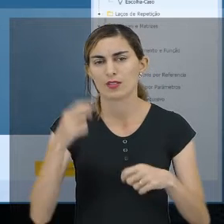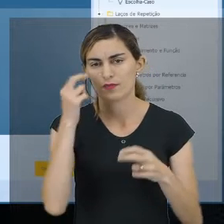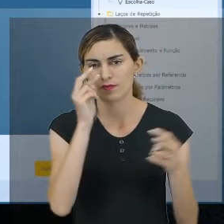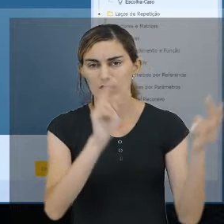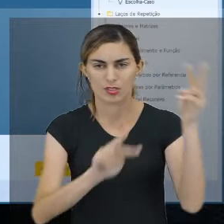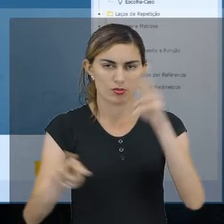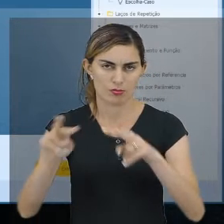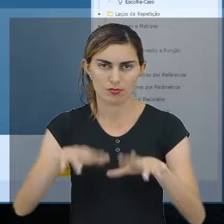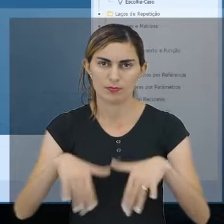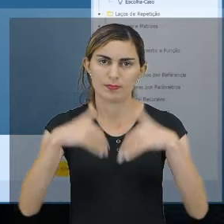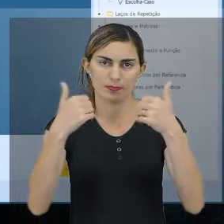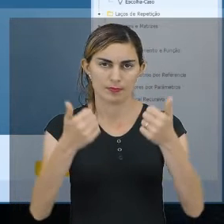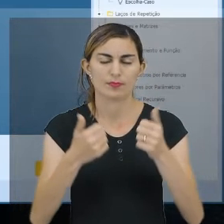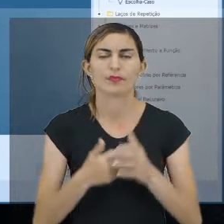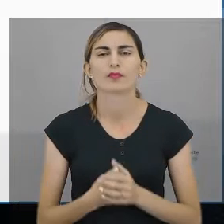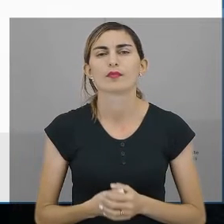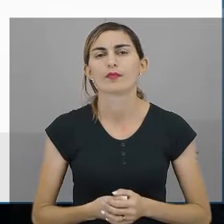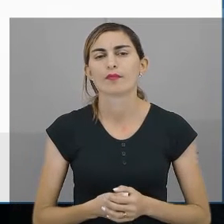isso melhor.